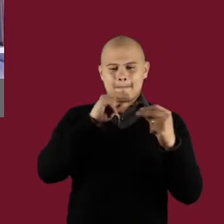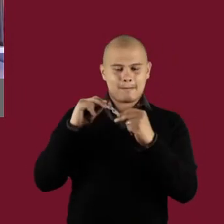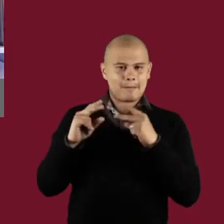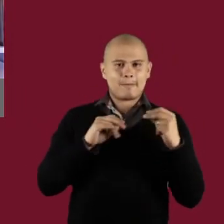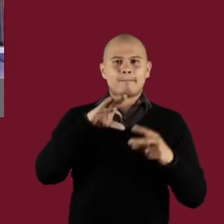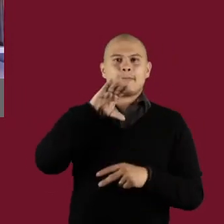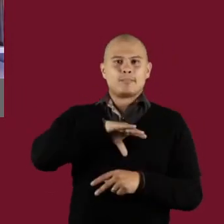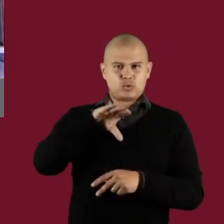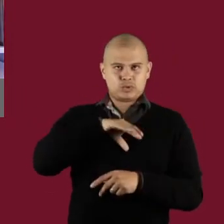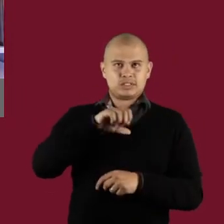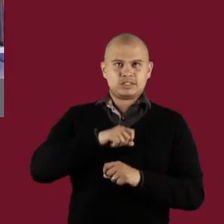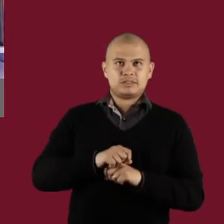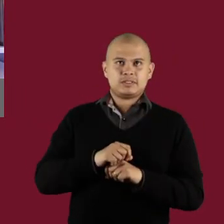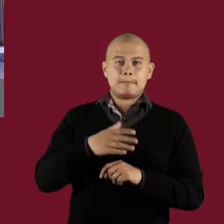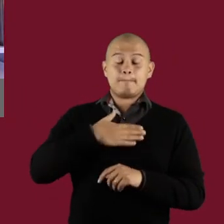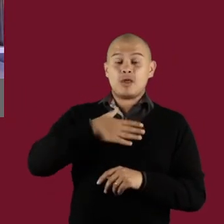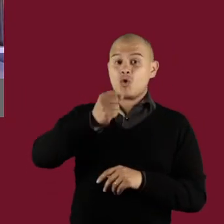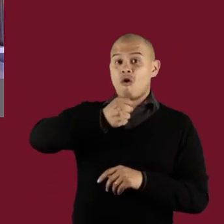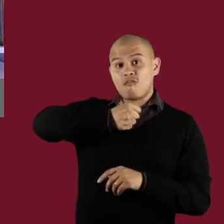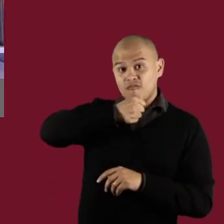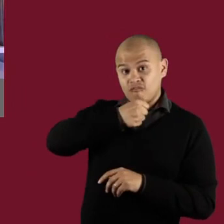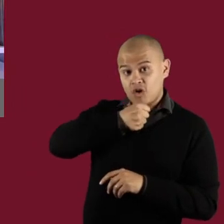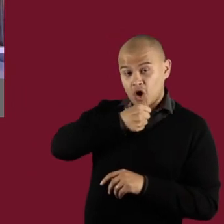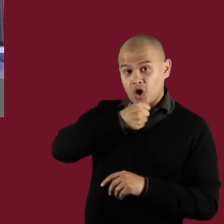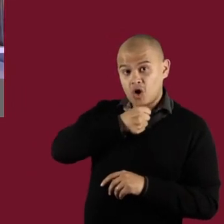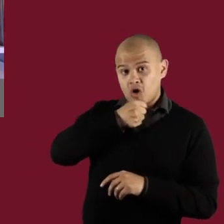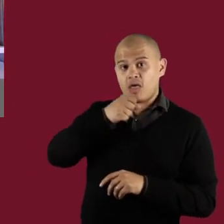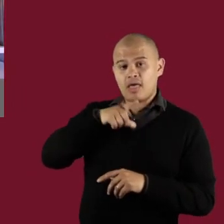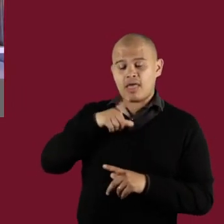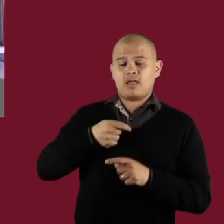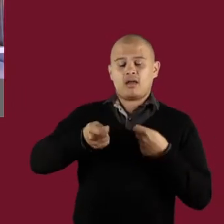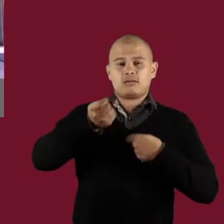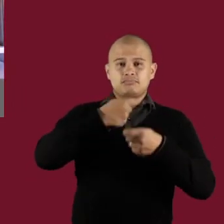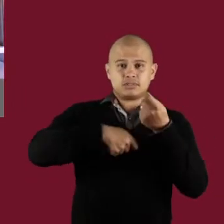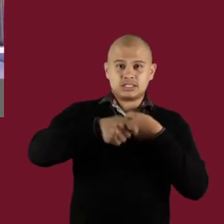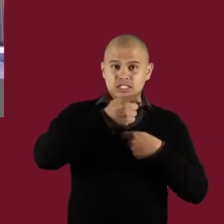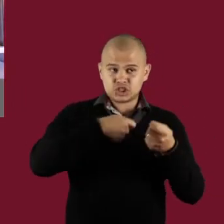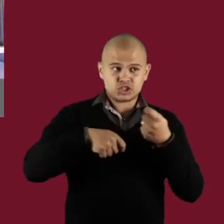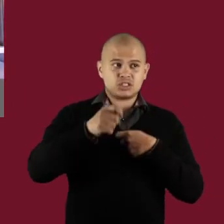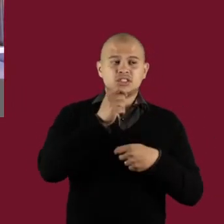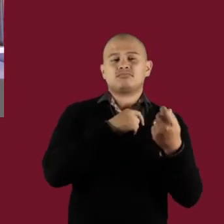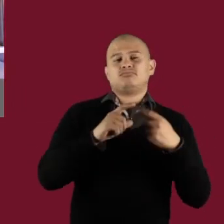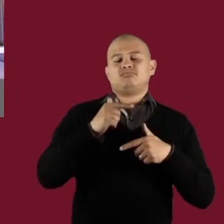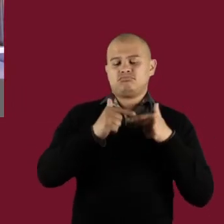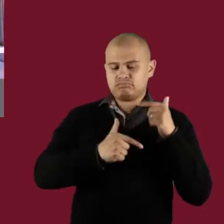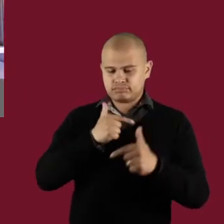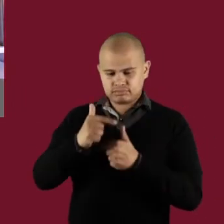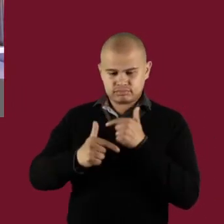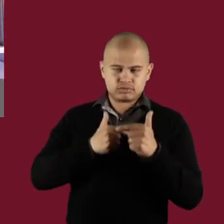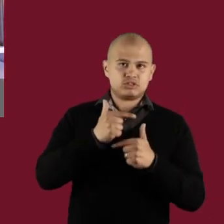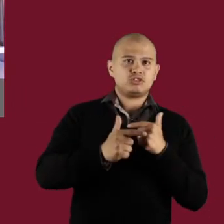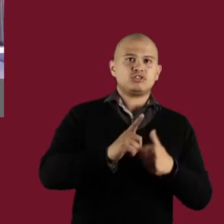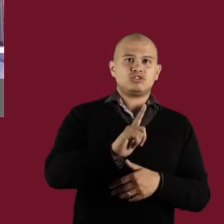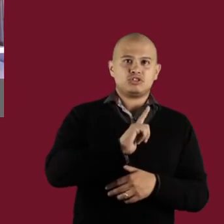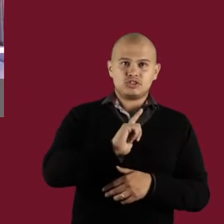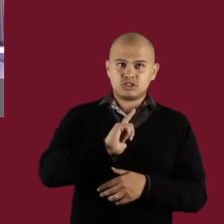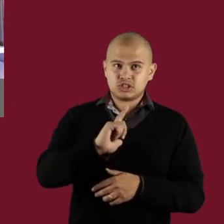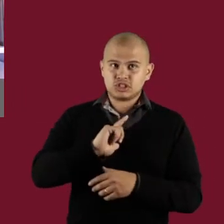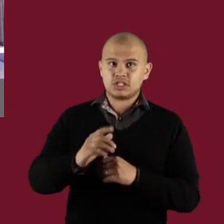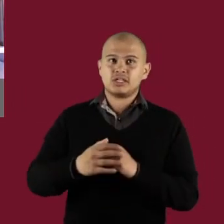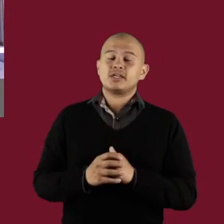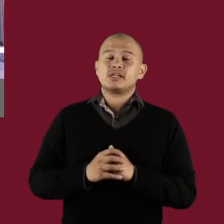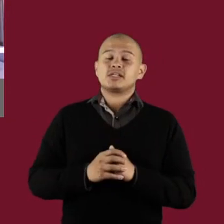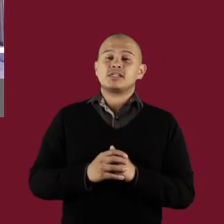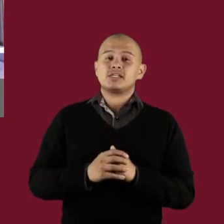geração. Portanto, meu avô era administrativo, não é? E porque teve, não sei de onde, não